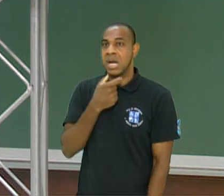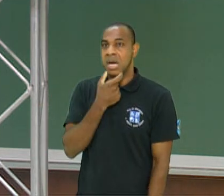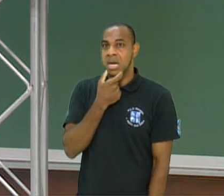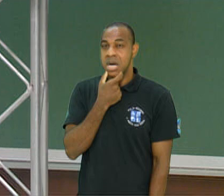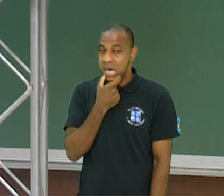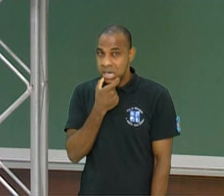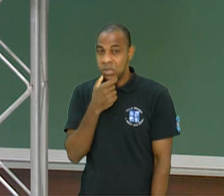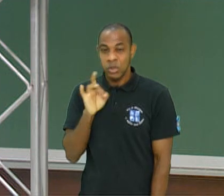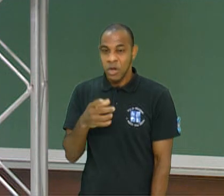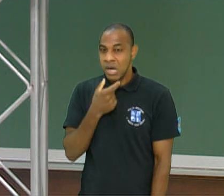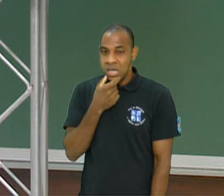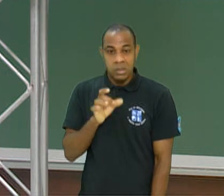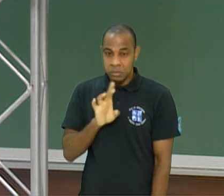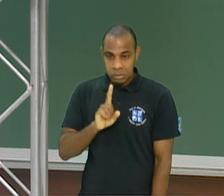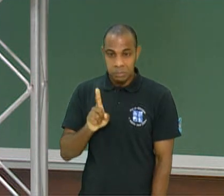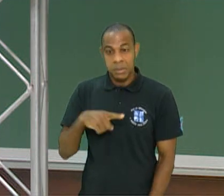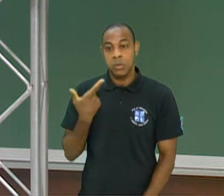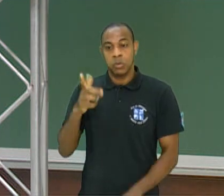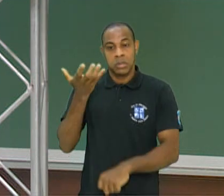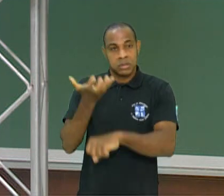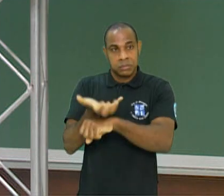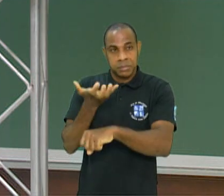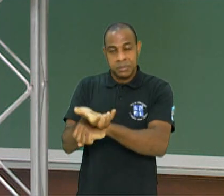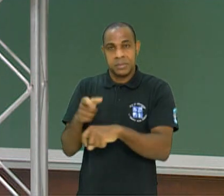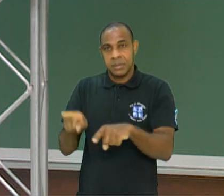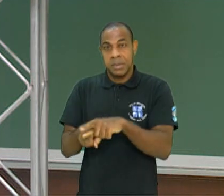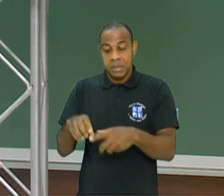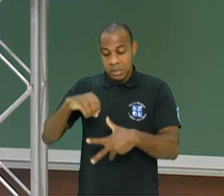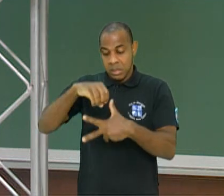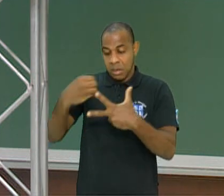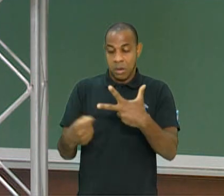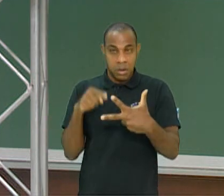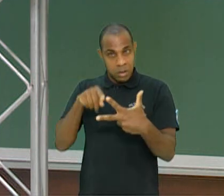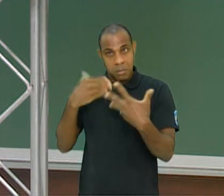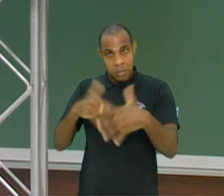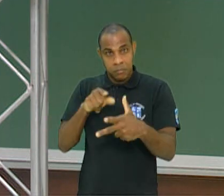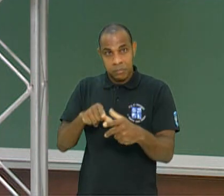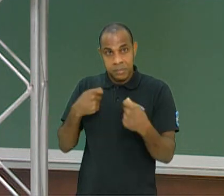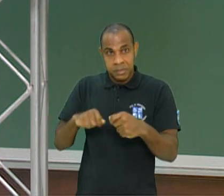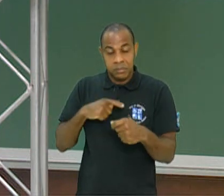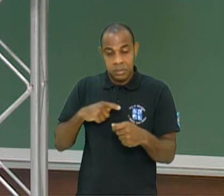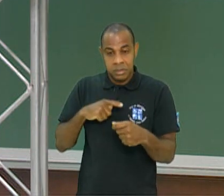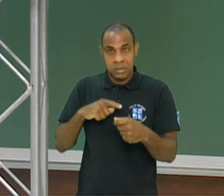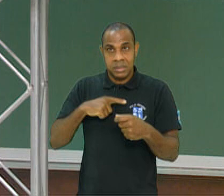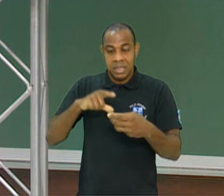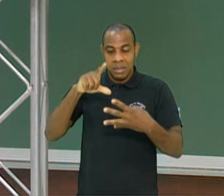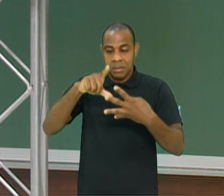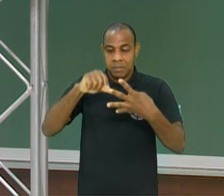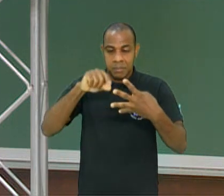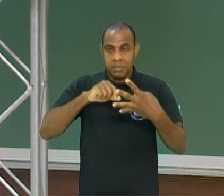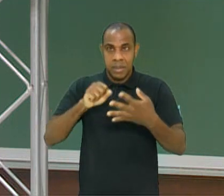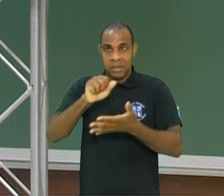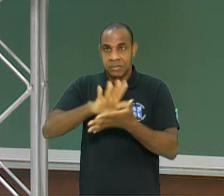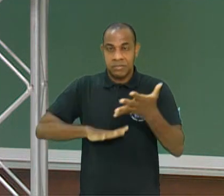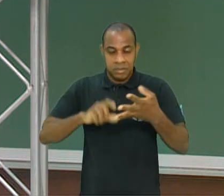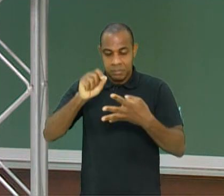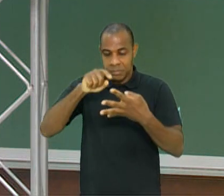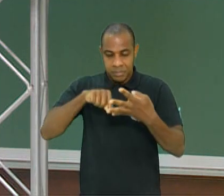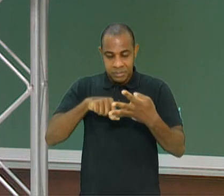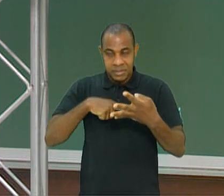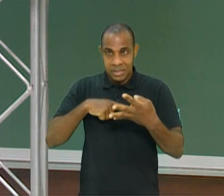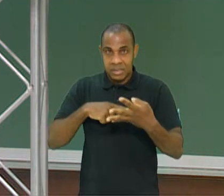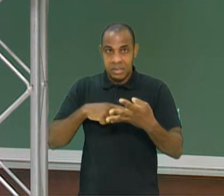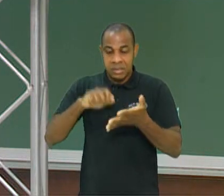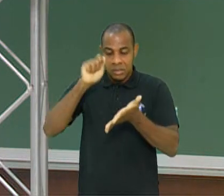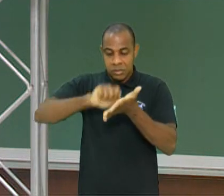nas demais disciplinas, lá na prova do Enem, você ter questões em que você, além do texto